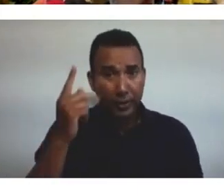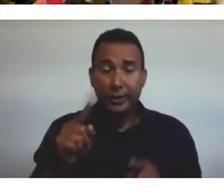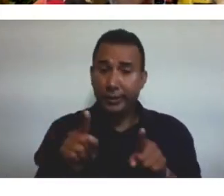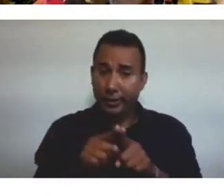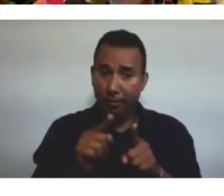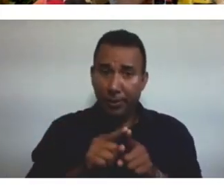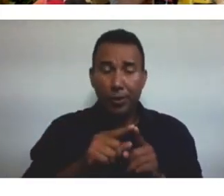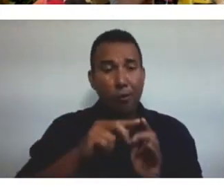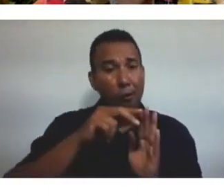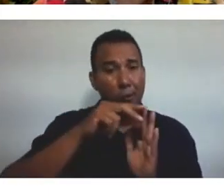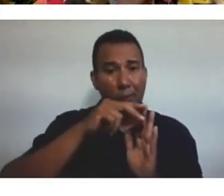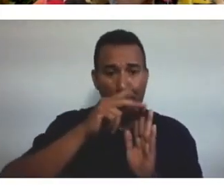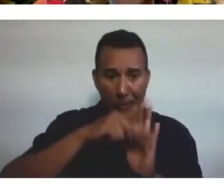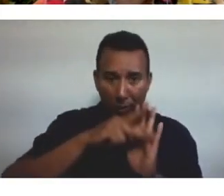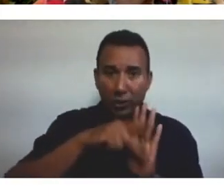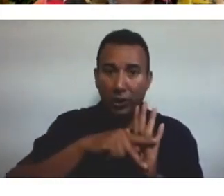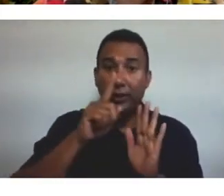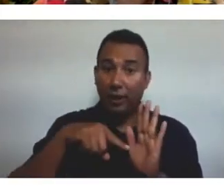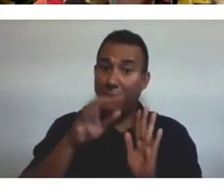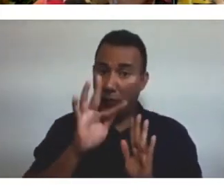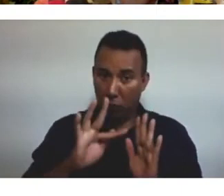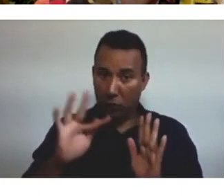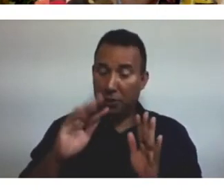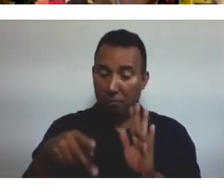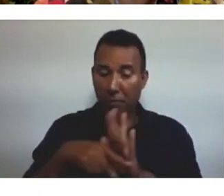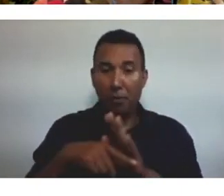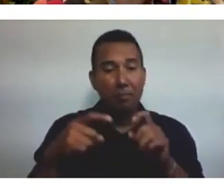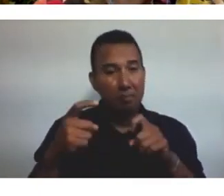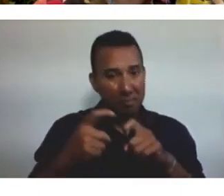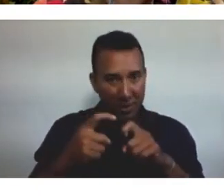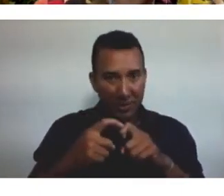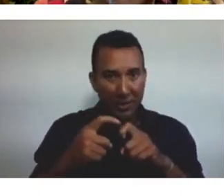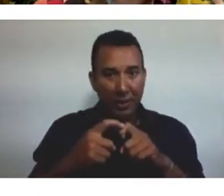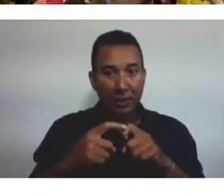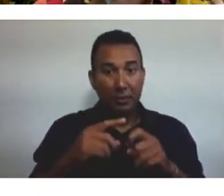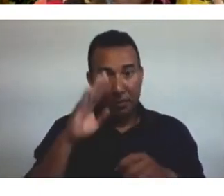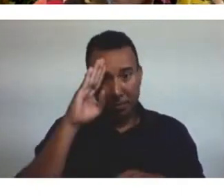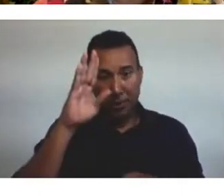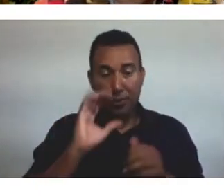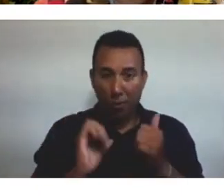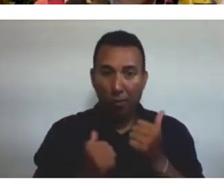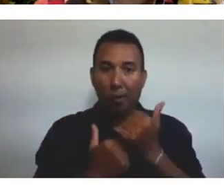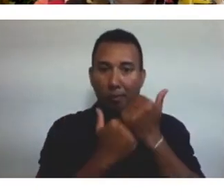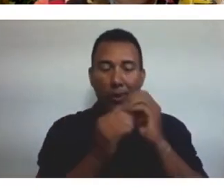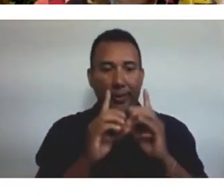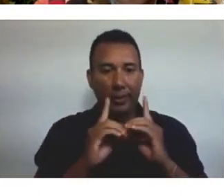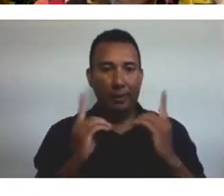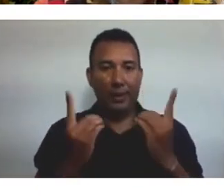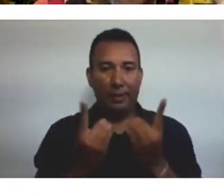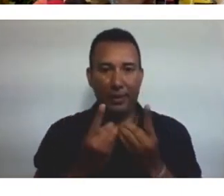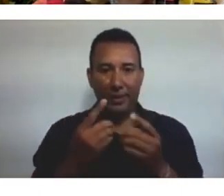então, acontece na Faculdade de Medicina e, sobretudo, com o apoio do Departamento de Medicina